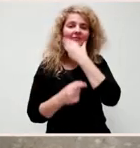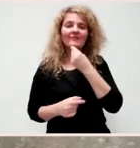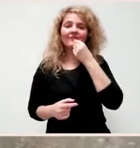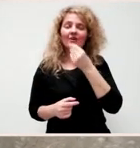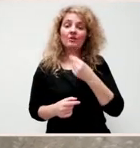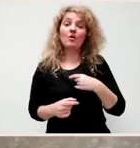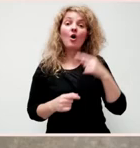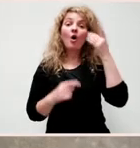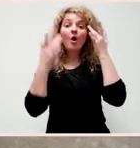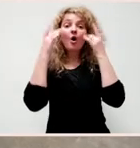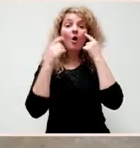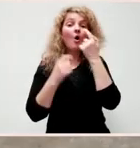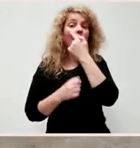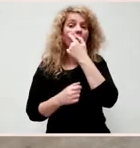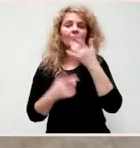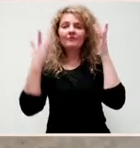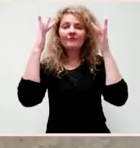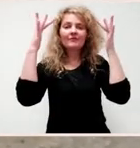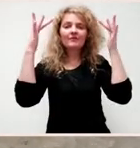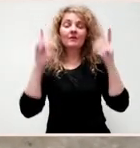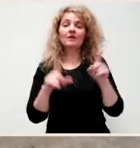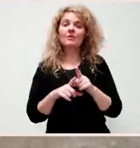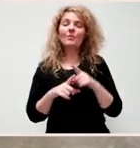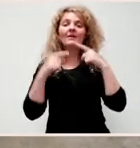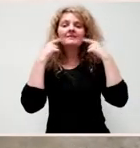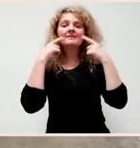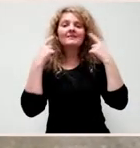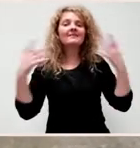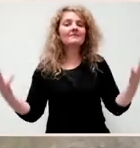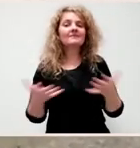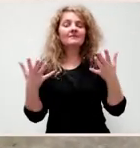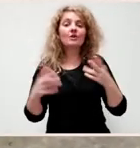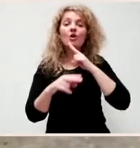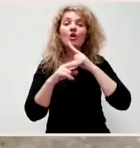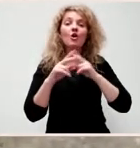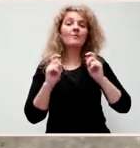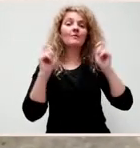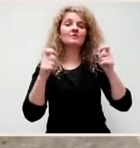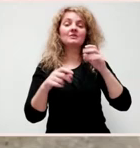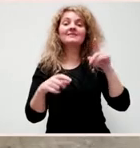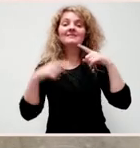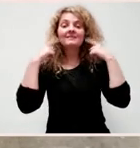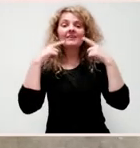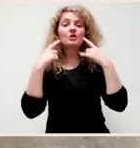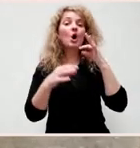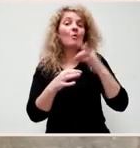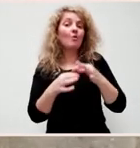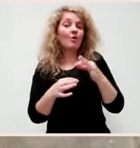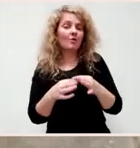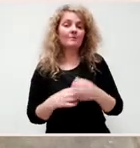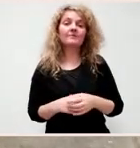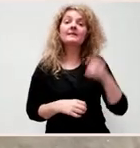algo vidrosos. Vemos tamén un lene sorriso, coñecido como sorriso bobo. Ademais,